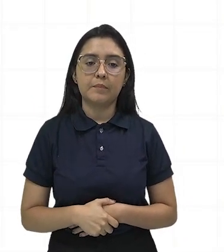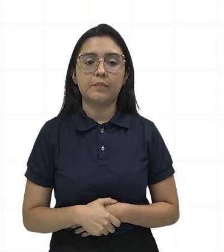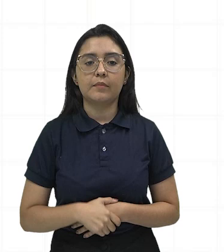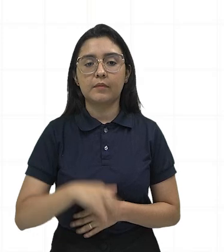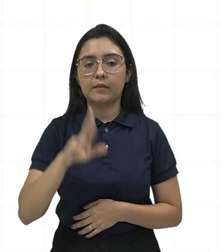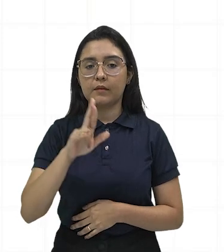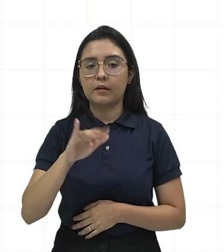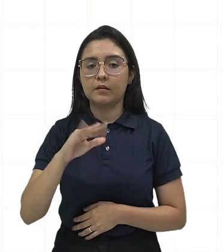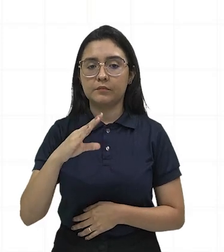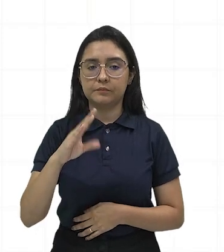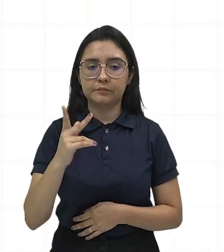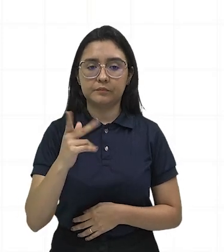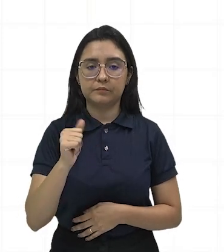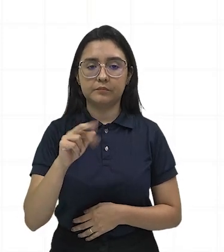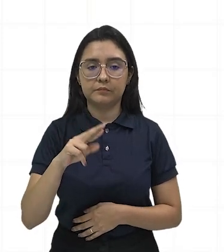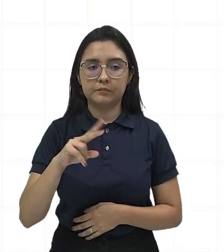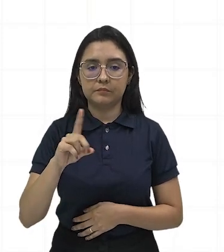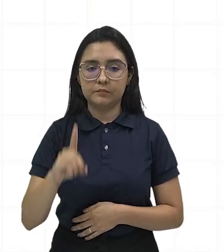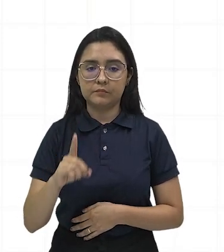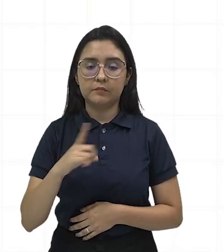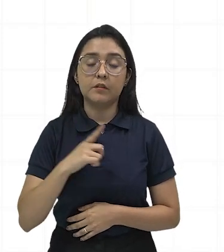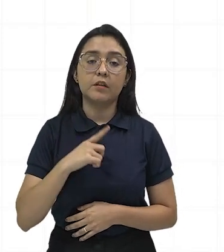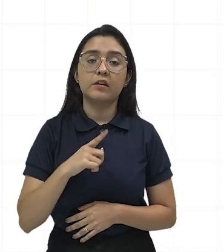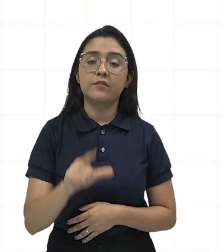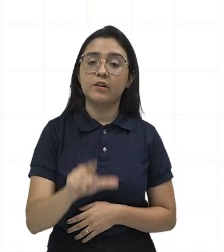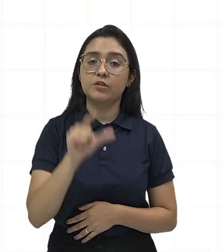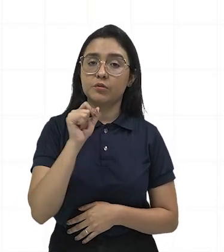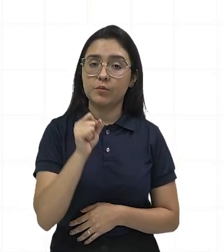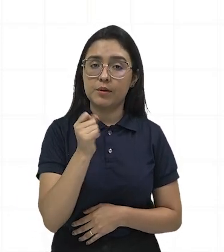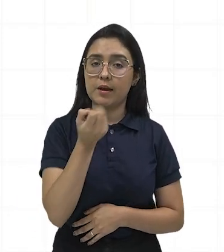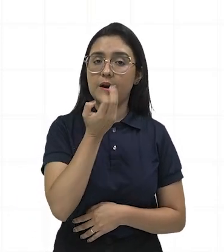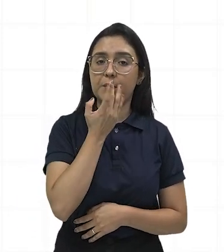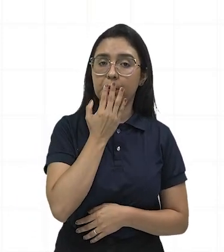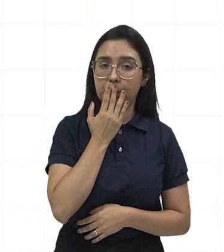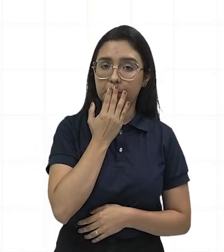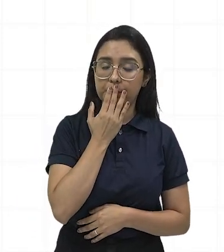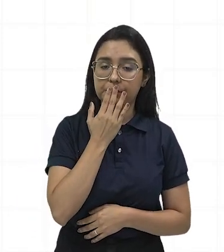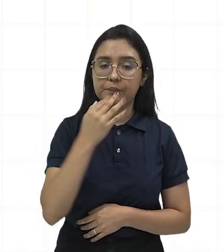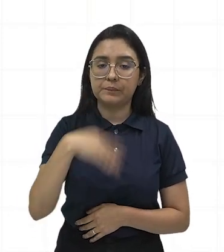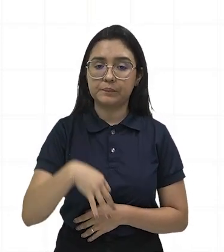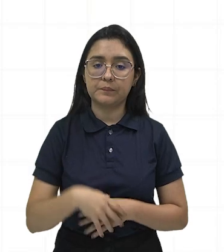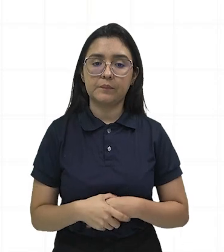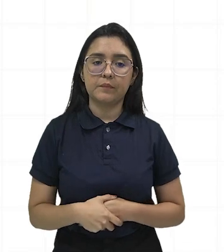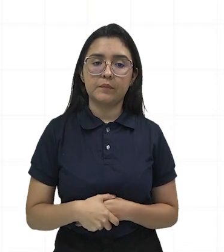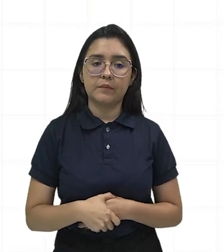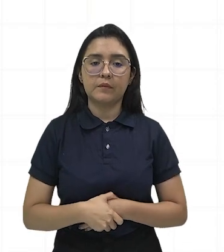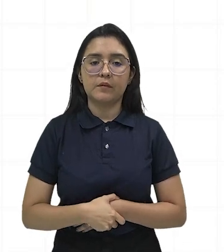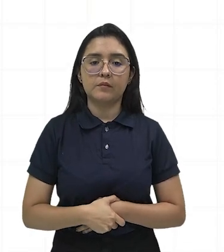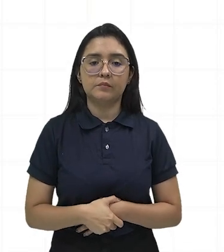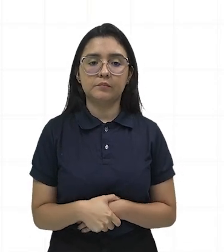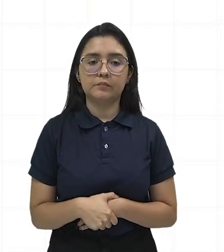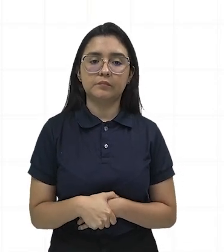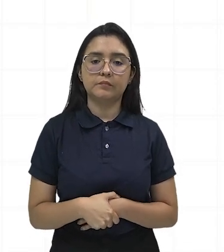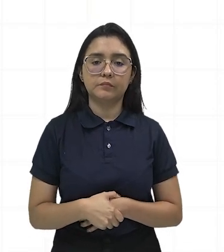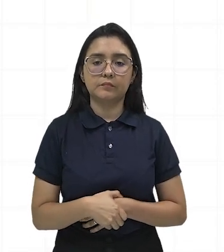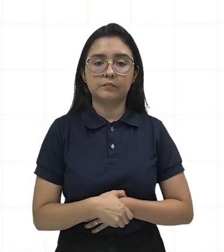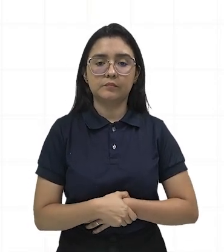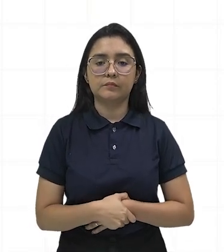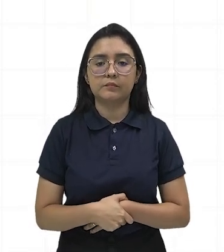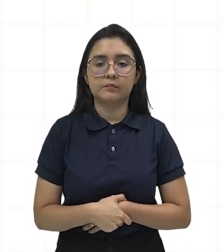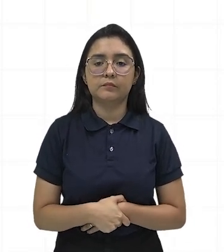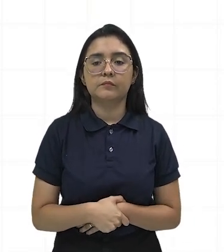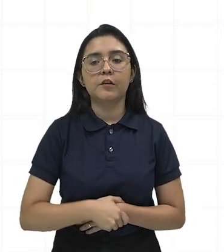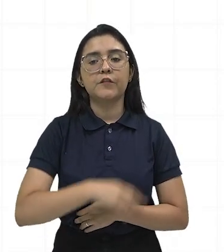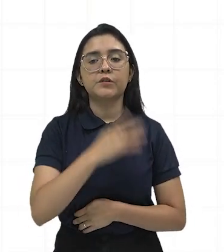Richard, beleza. Tá aqui, ó, ele vai escolher a cor. Então, a situação já tem, ó, cor. Ele